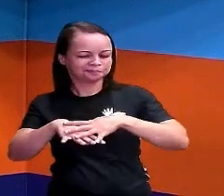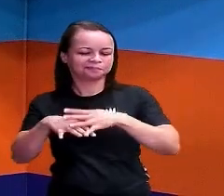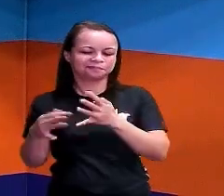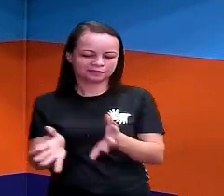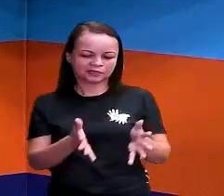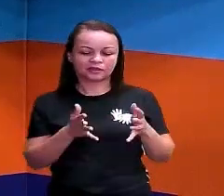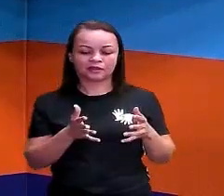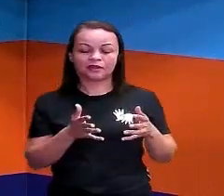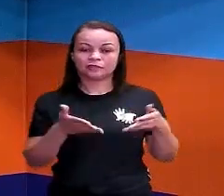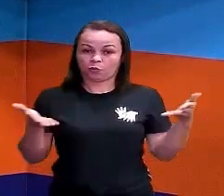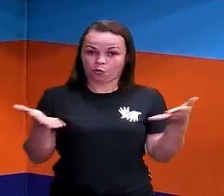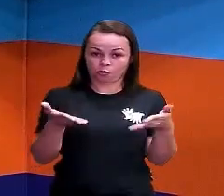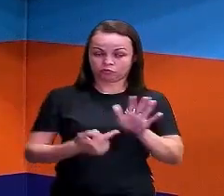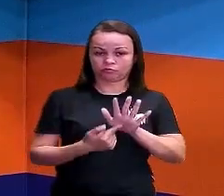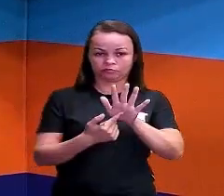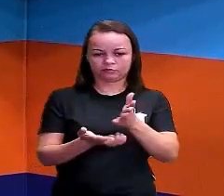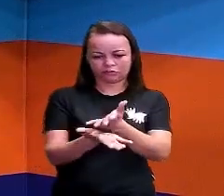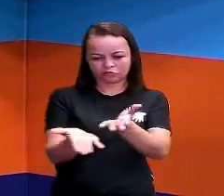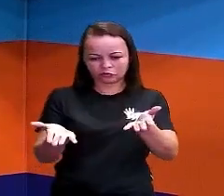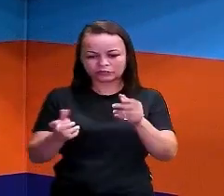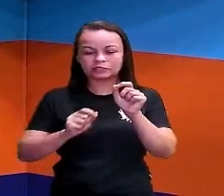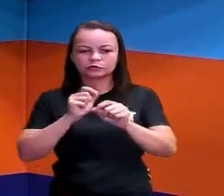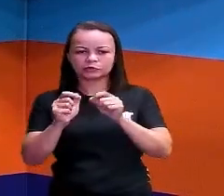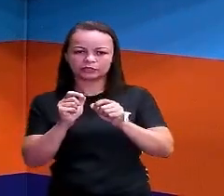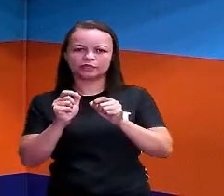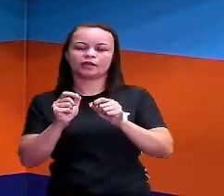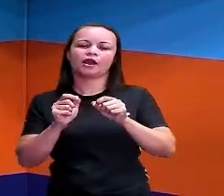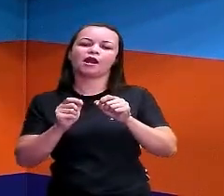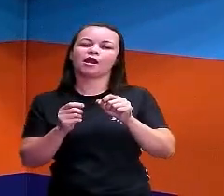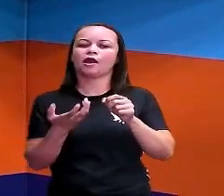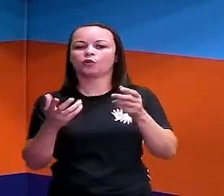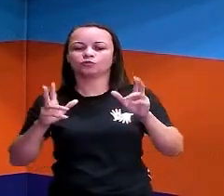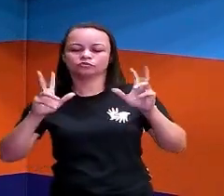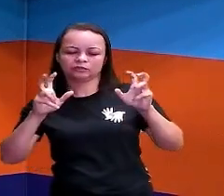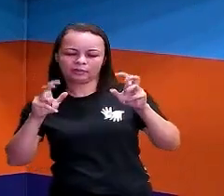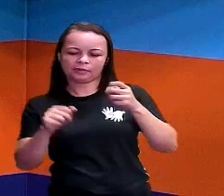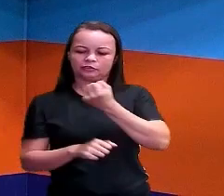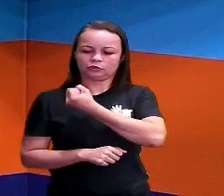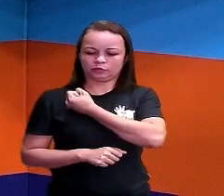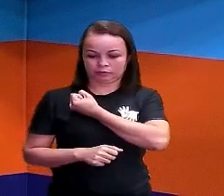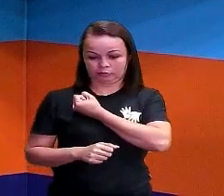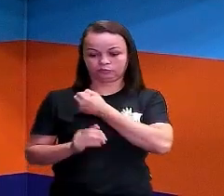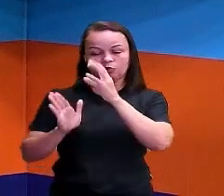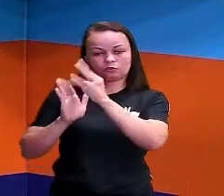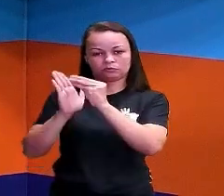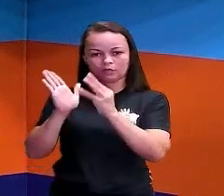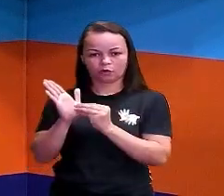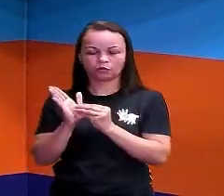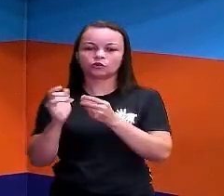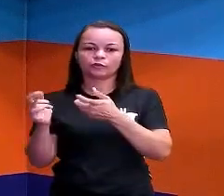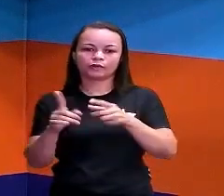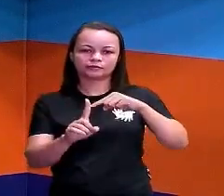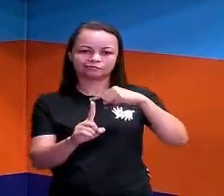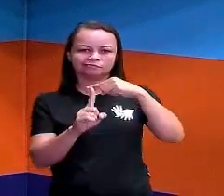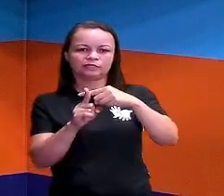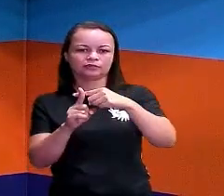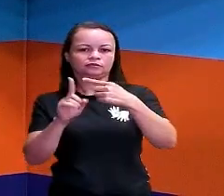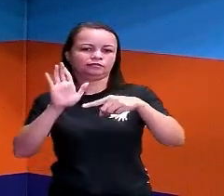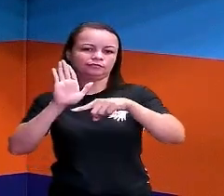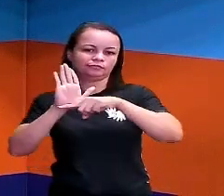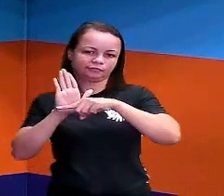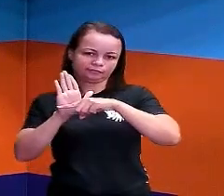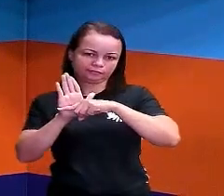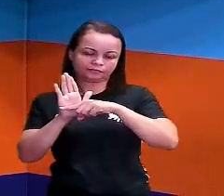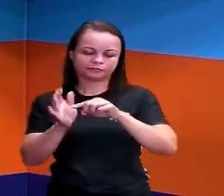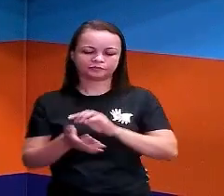para vocês a unidade temática Números. Conteúdo: operações de adição e